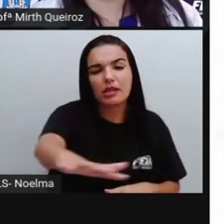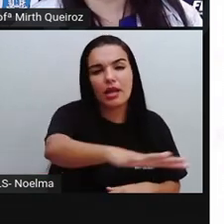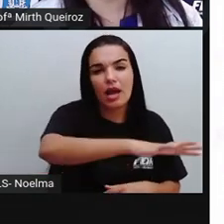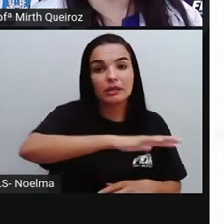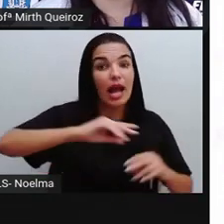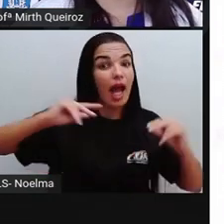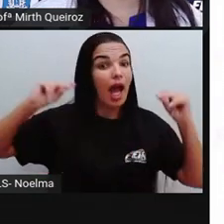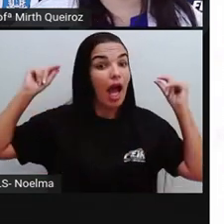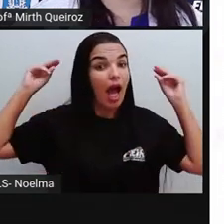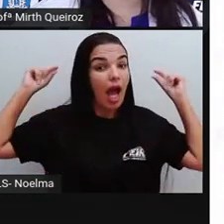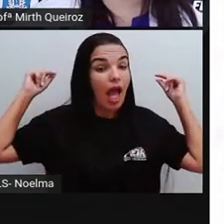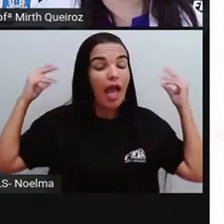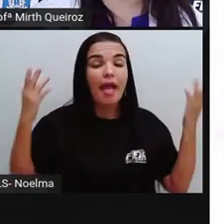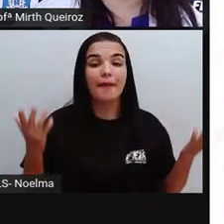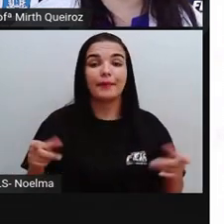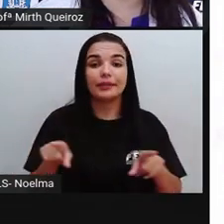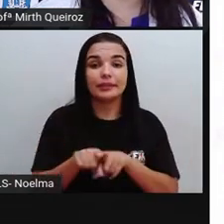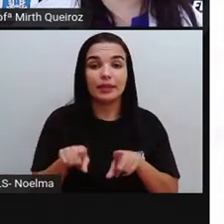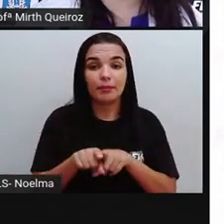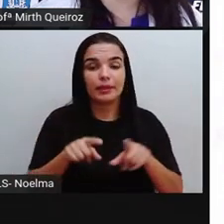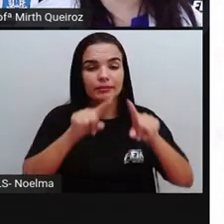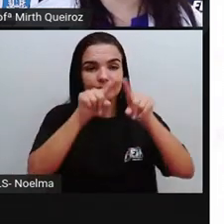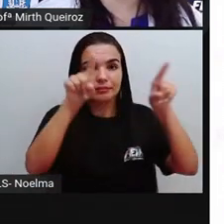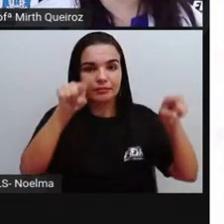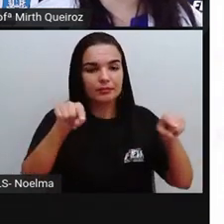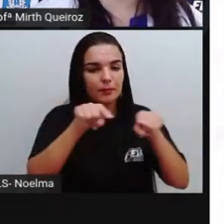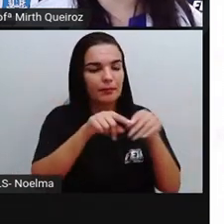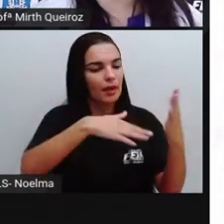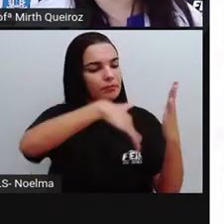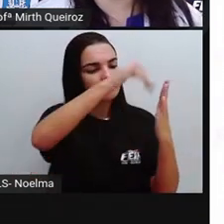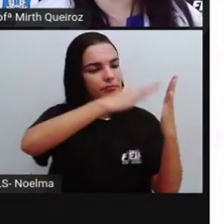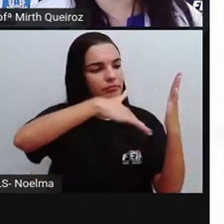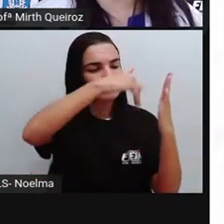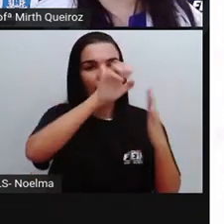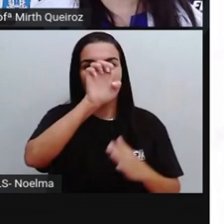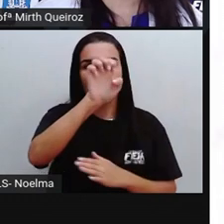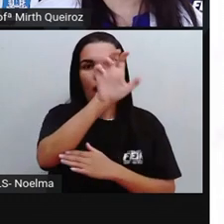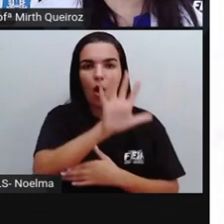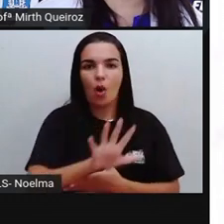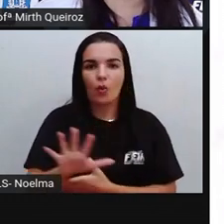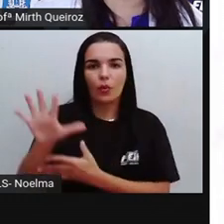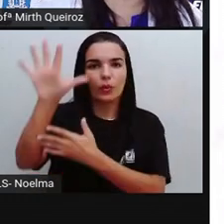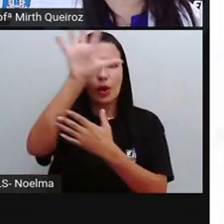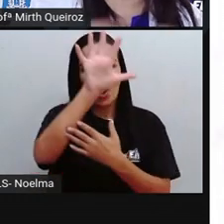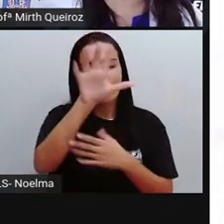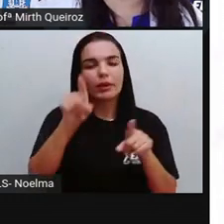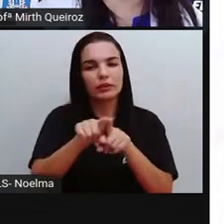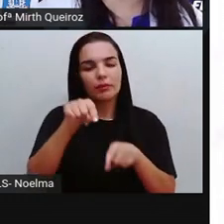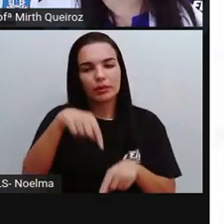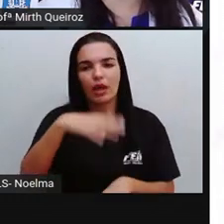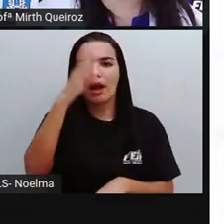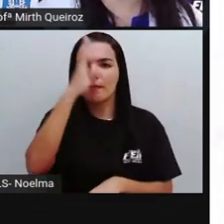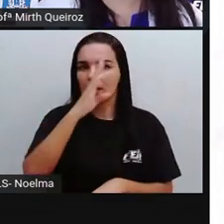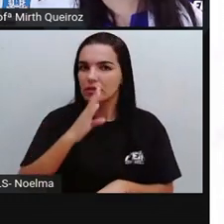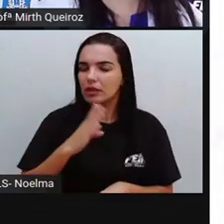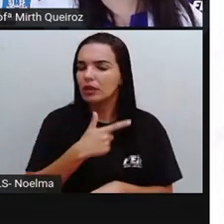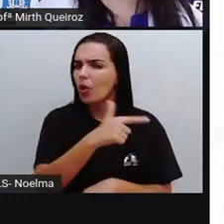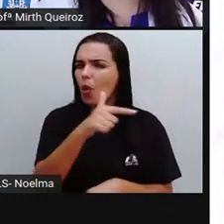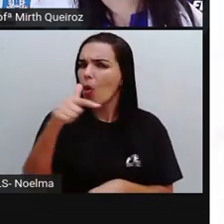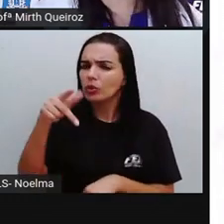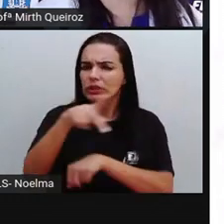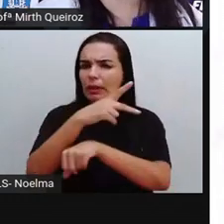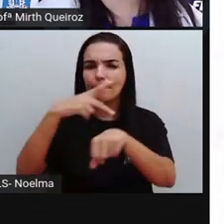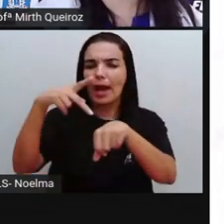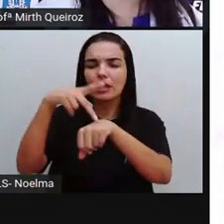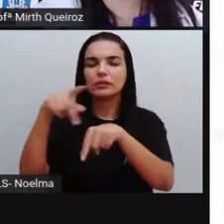da época, e a partir das telas de pintores de origem europeia e brasileira, dentre outros aí. E